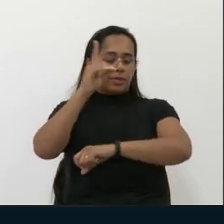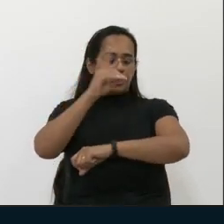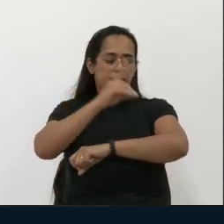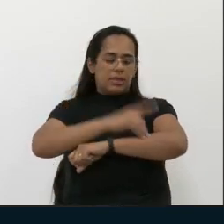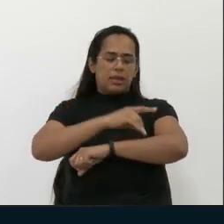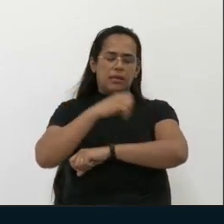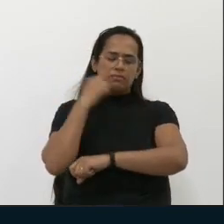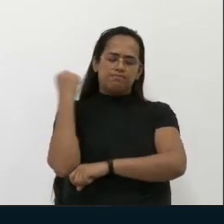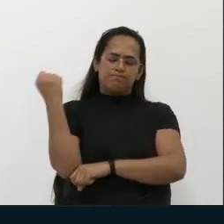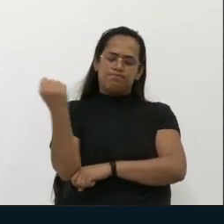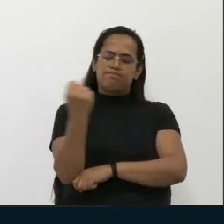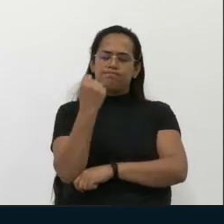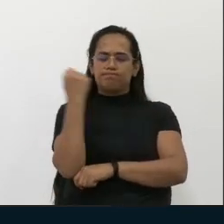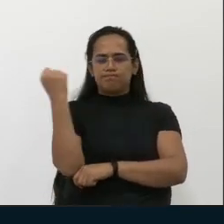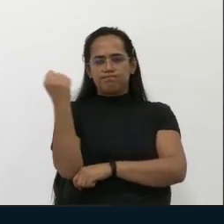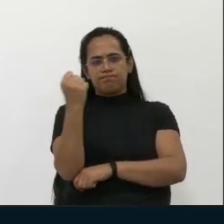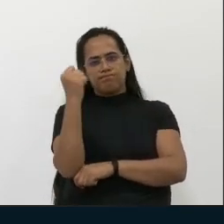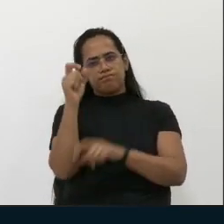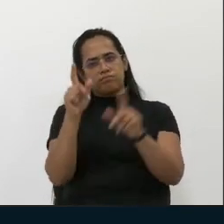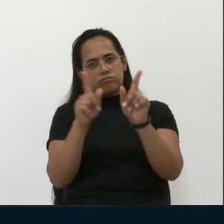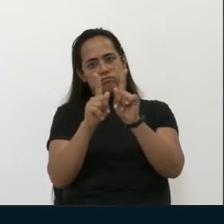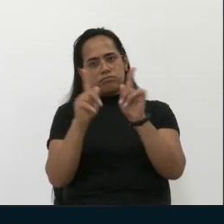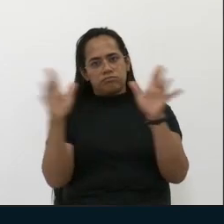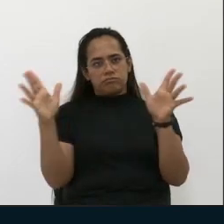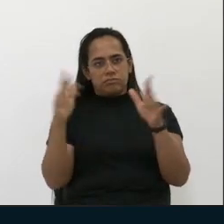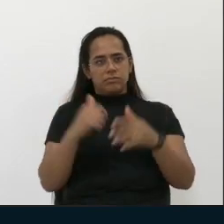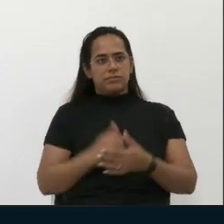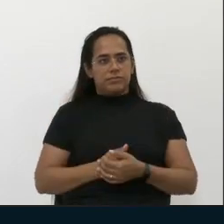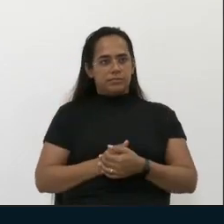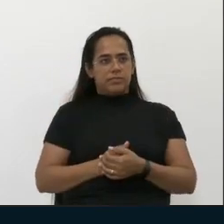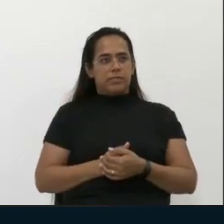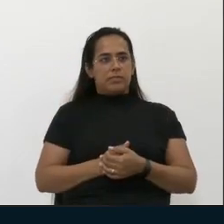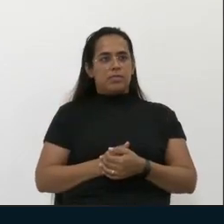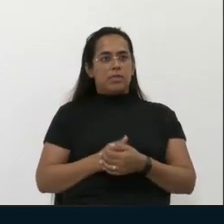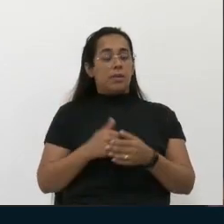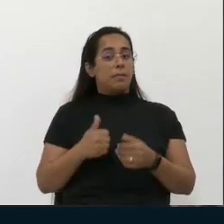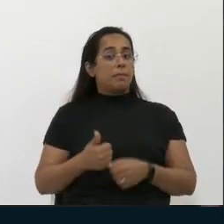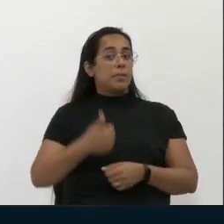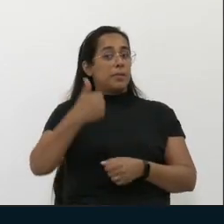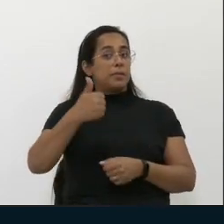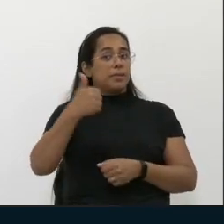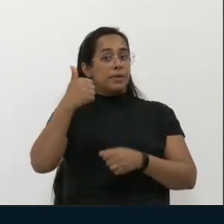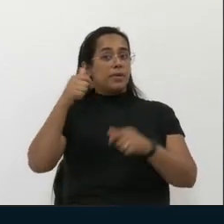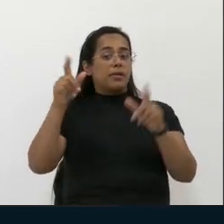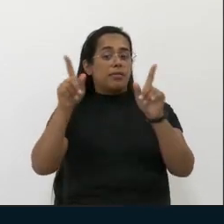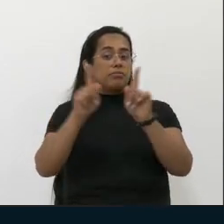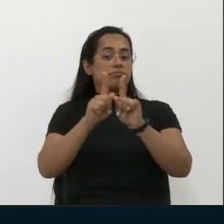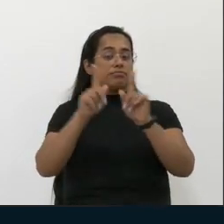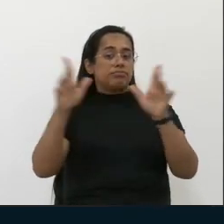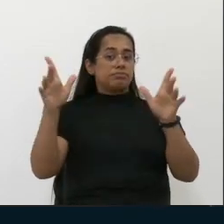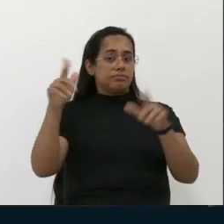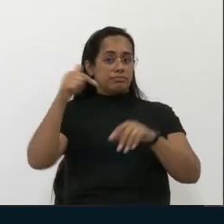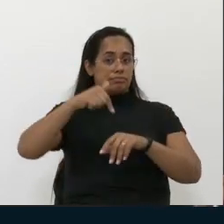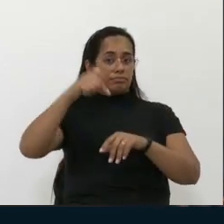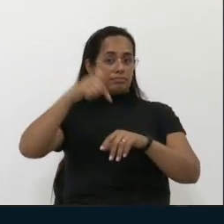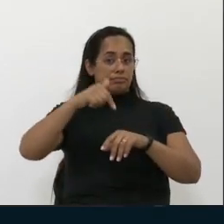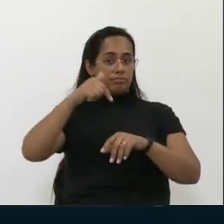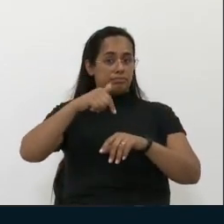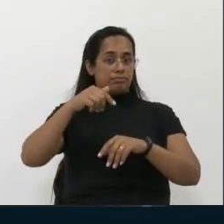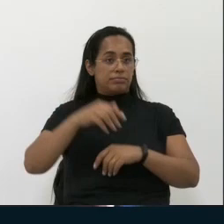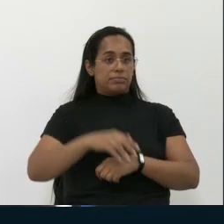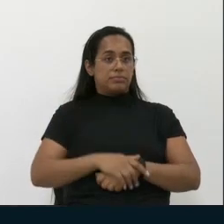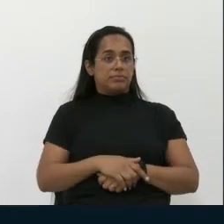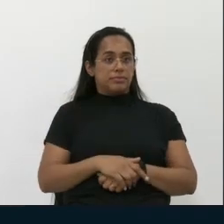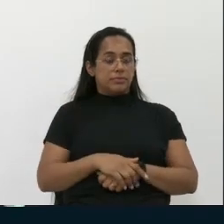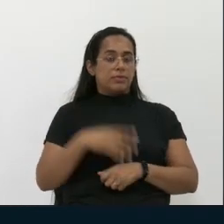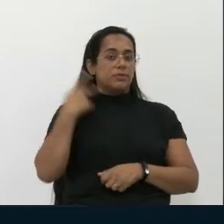nossa cidade e foi a primeira cidade que teve dengue, o vereador que veio